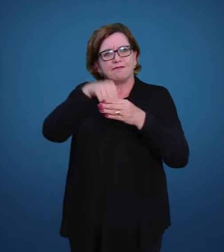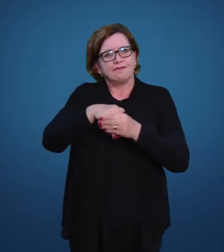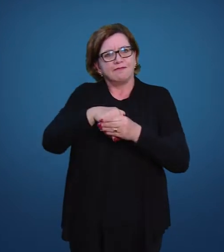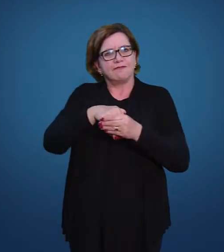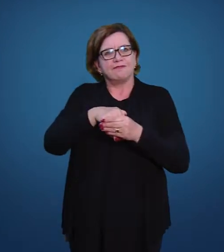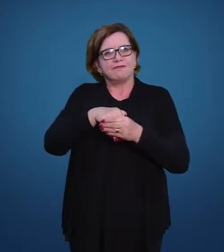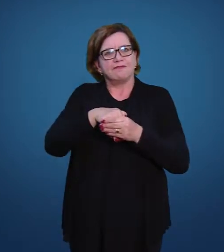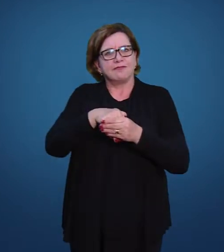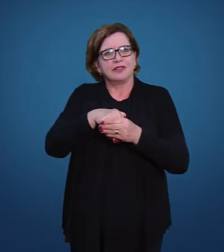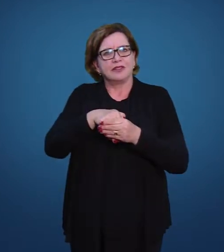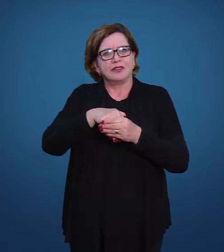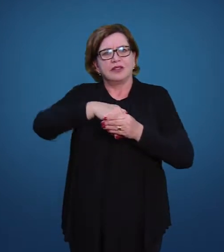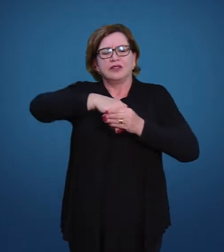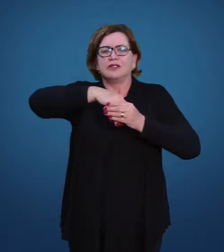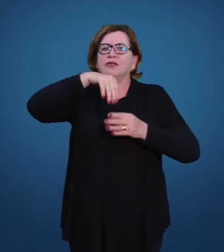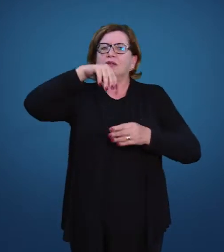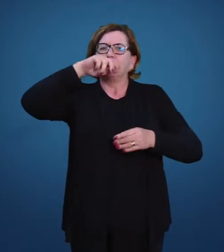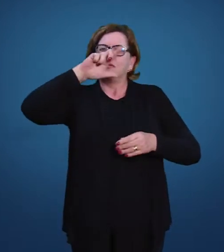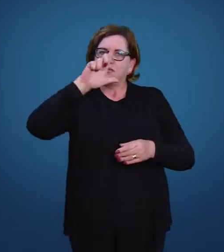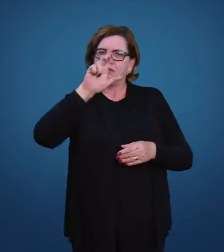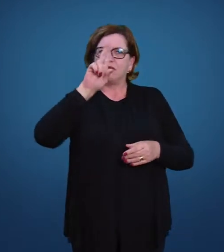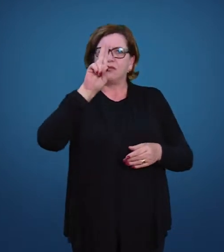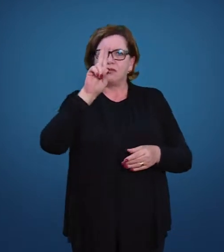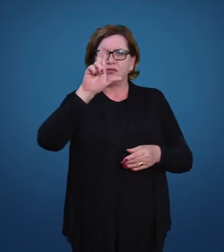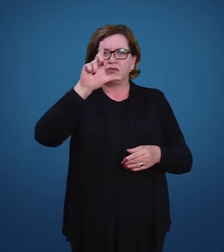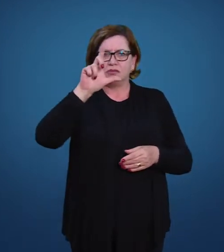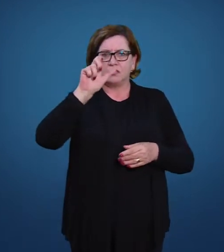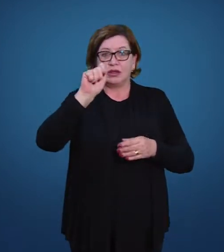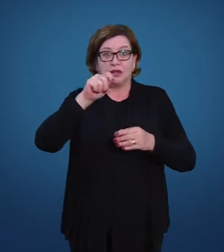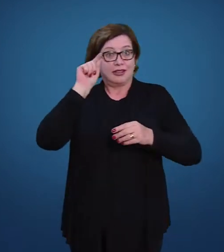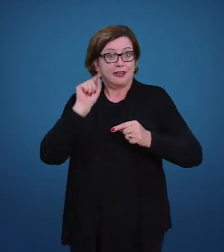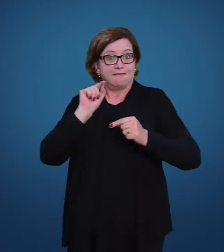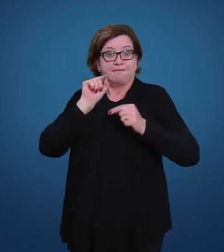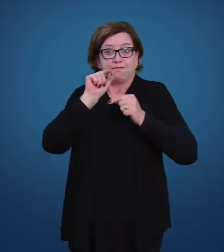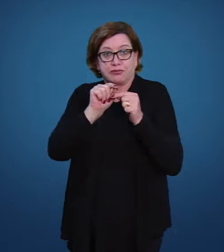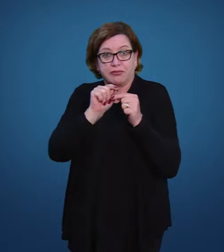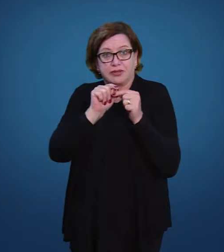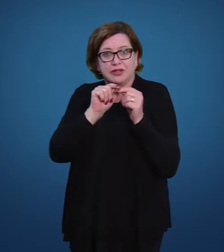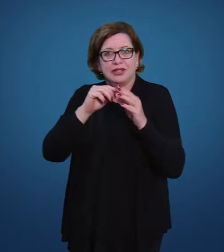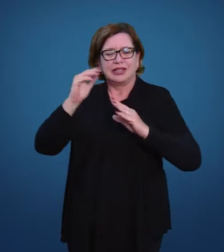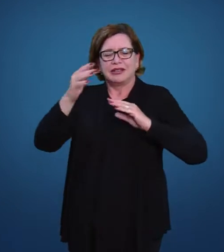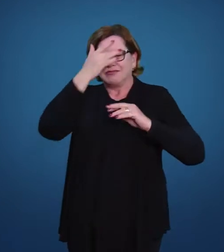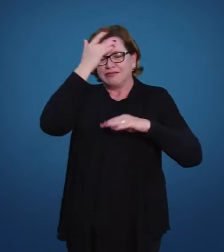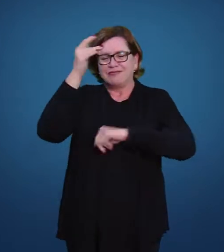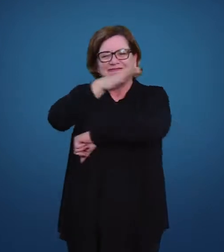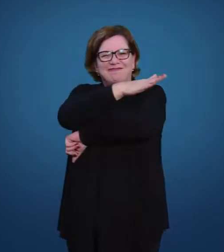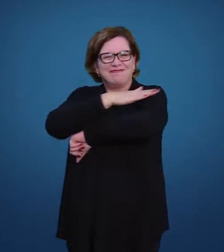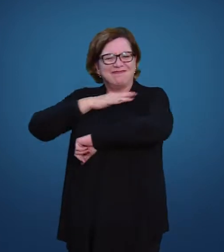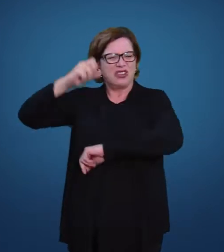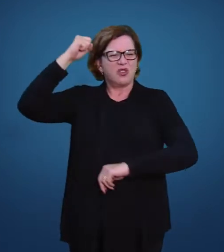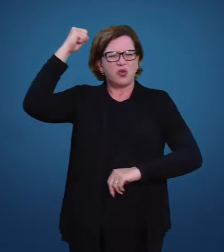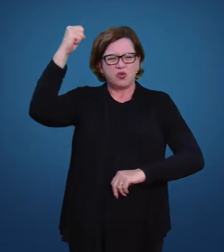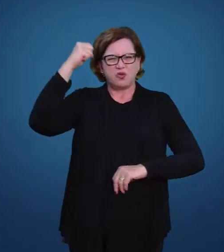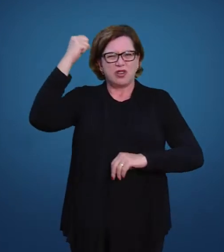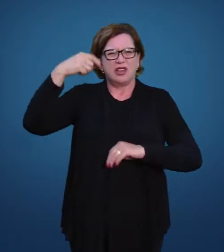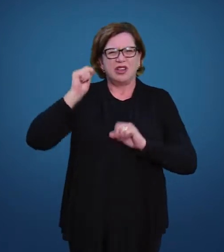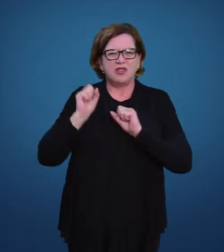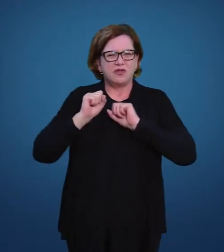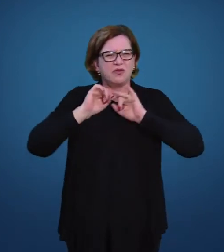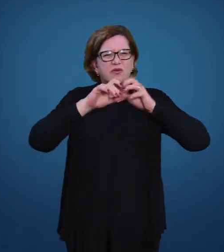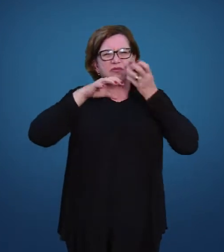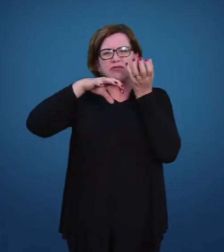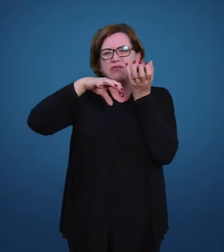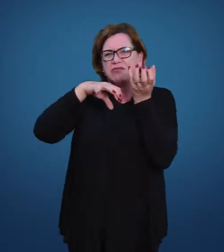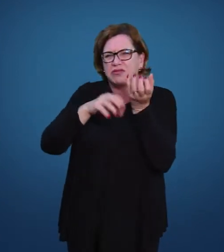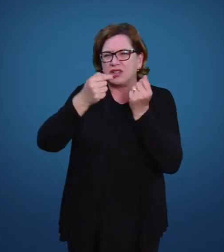eu falo aqui da eleição do presidente Lula, que foi um marco, que as pessoas tomaram as praças para comemorar, as pessoas foram para Brasília,